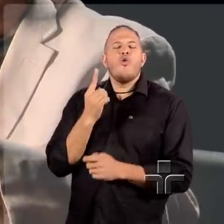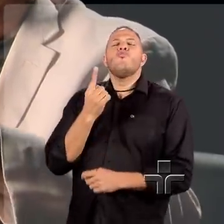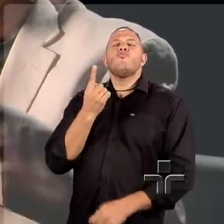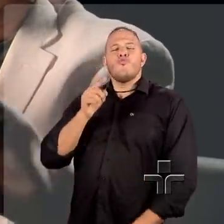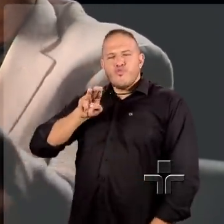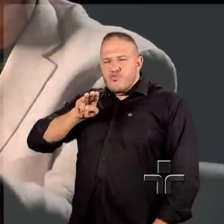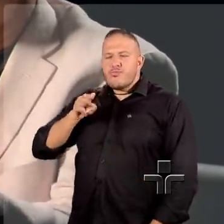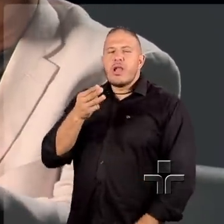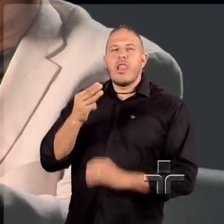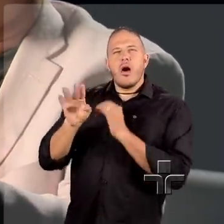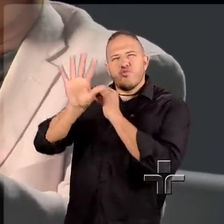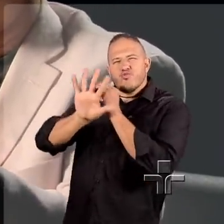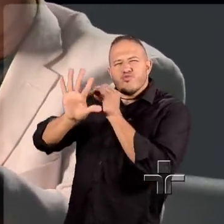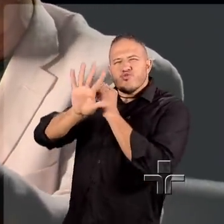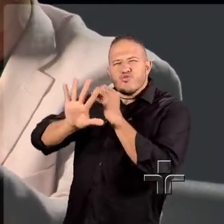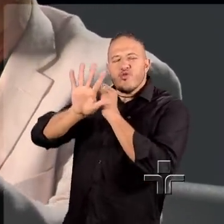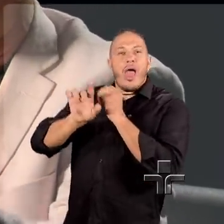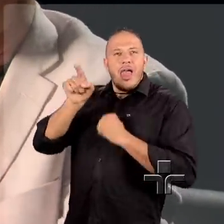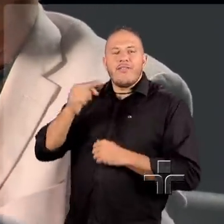milhão